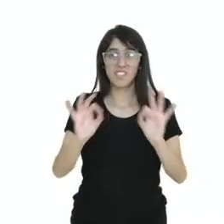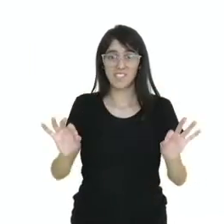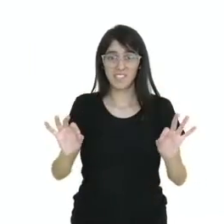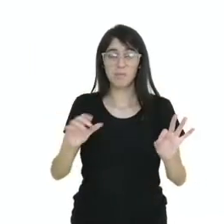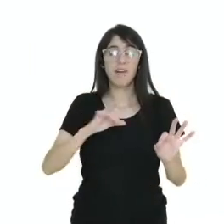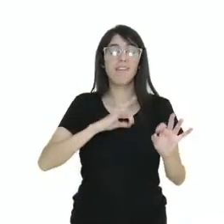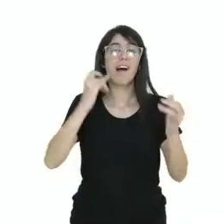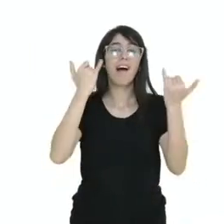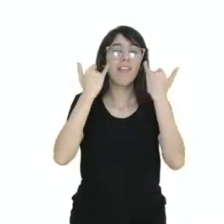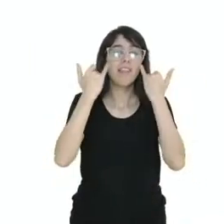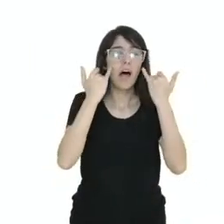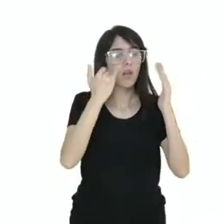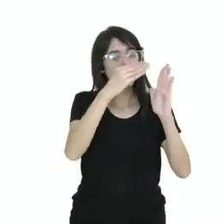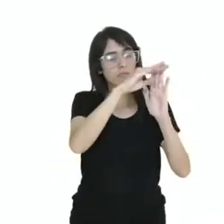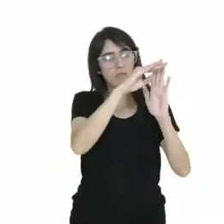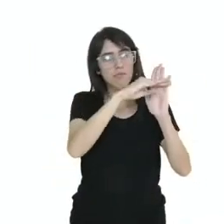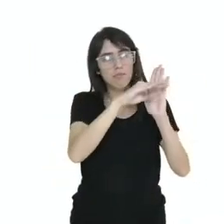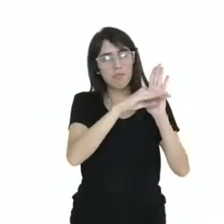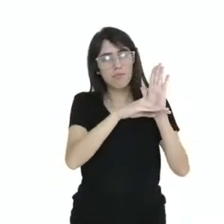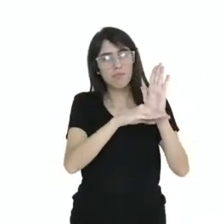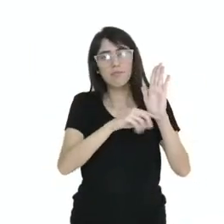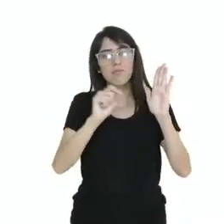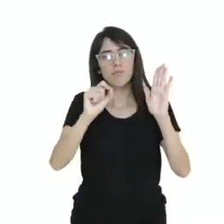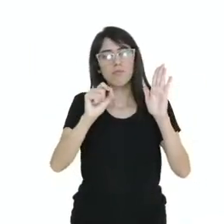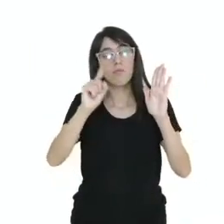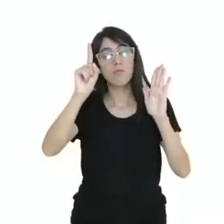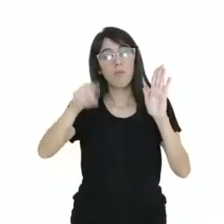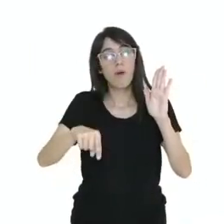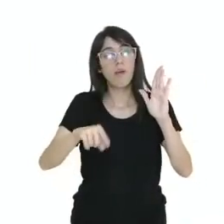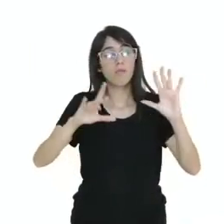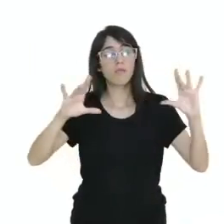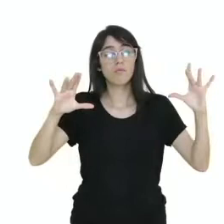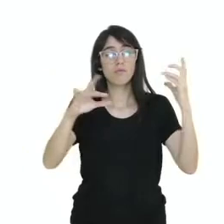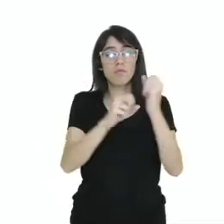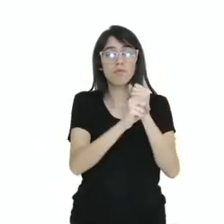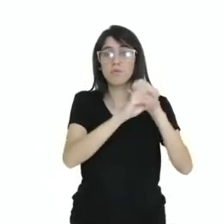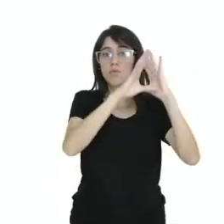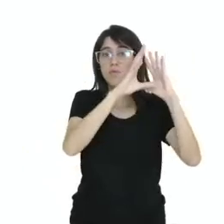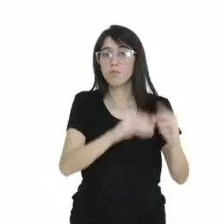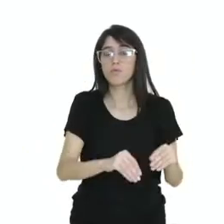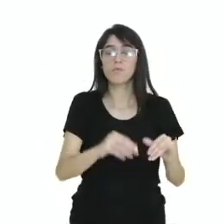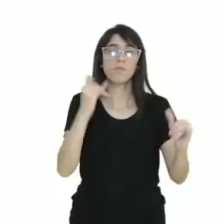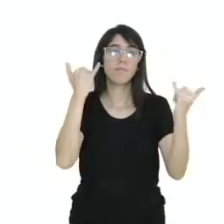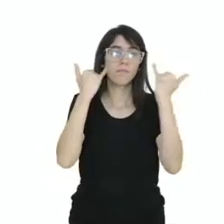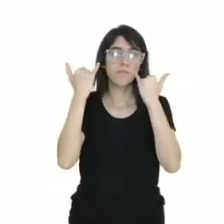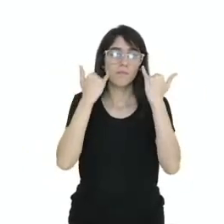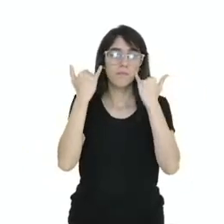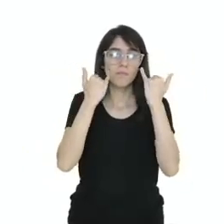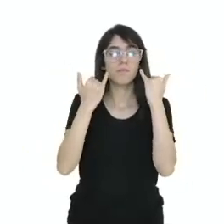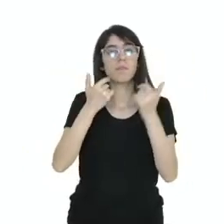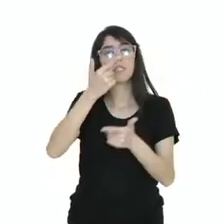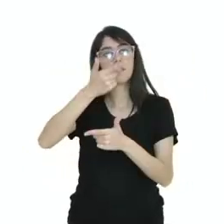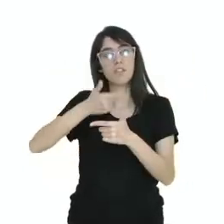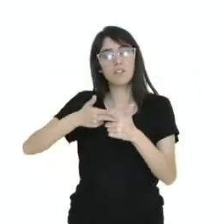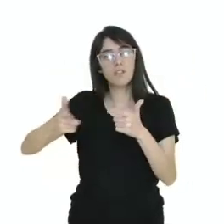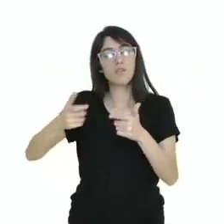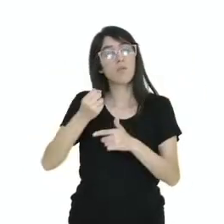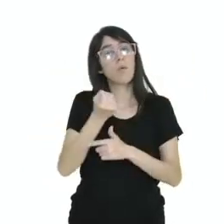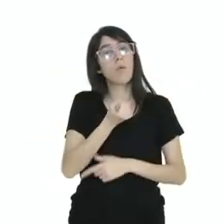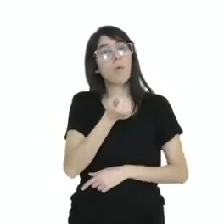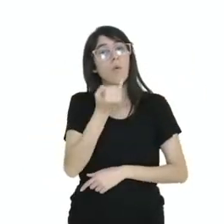de dados é determinada pela soma de todos os dados dividida pela